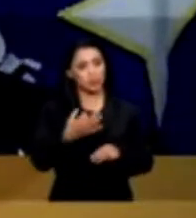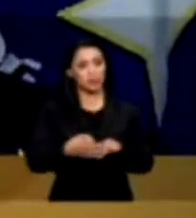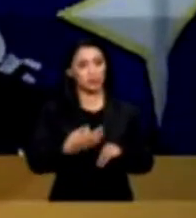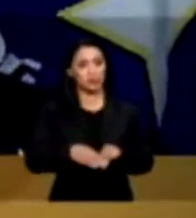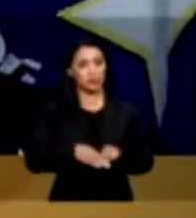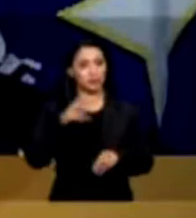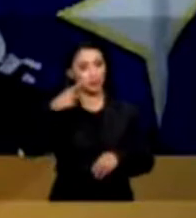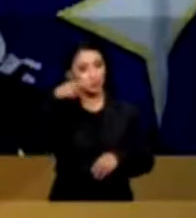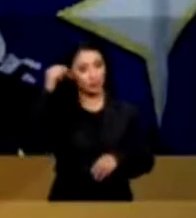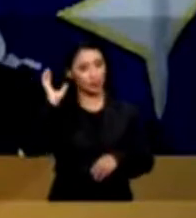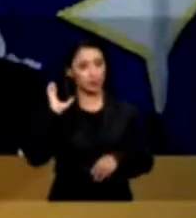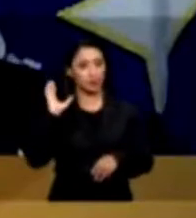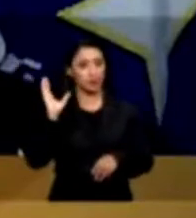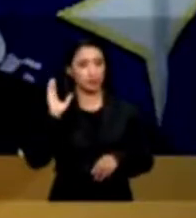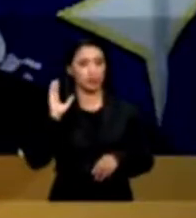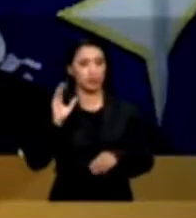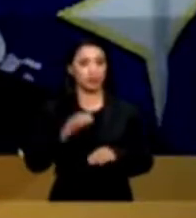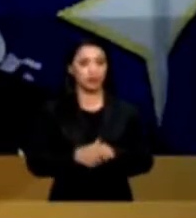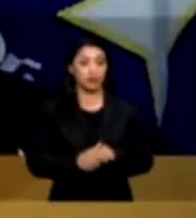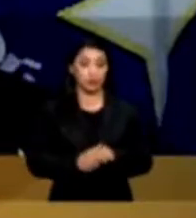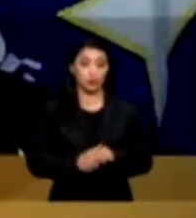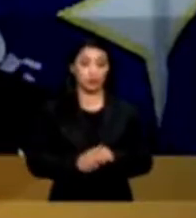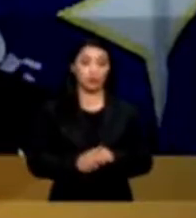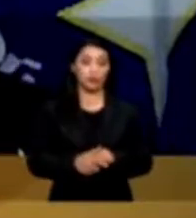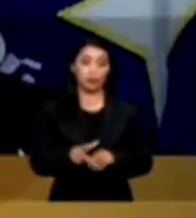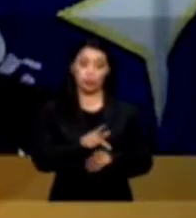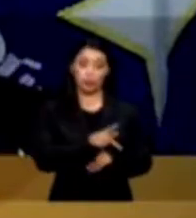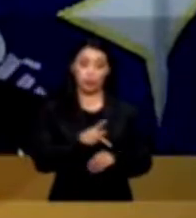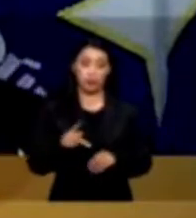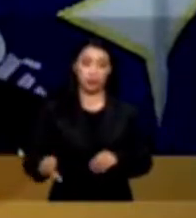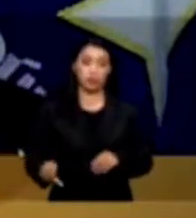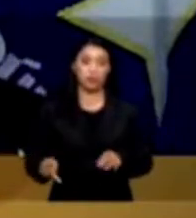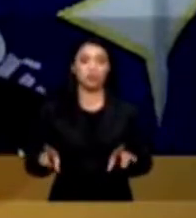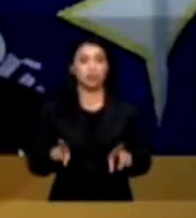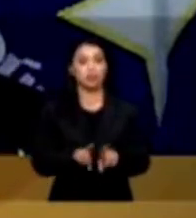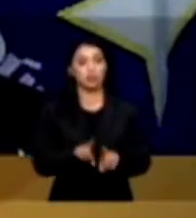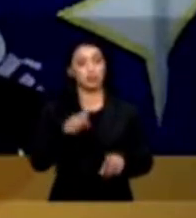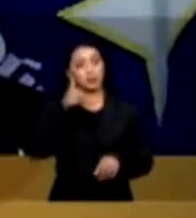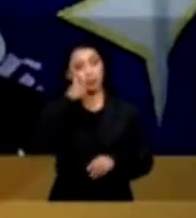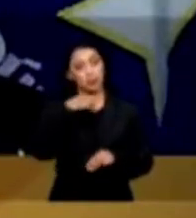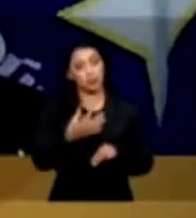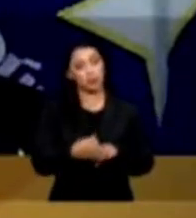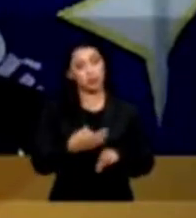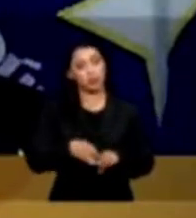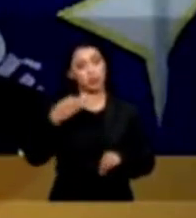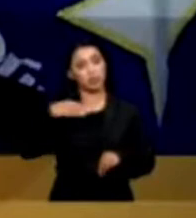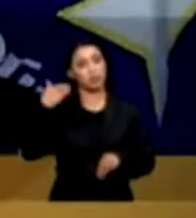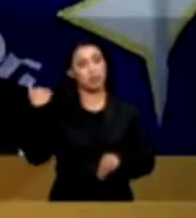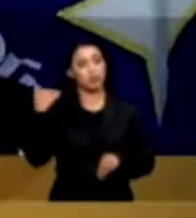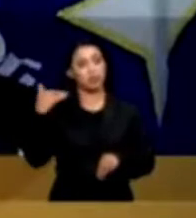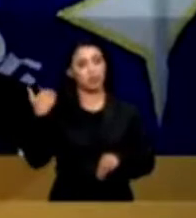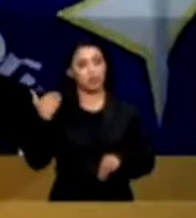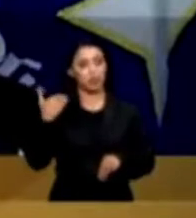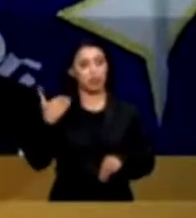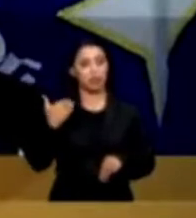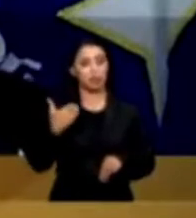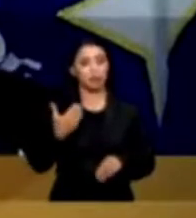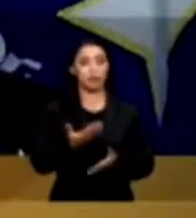do Supremo Tribunal Federal, excelentíssima senhora ministra Carmen Lúcia, excelentíssimos